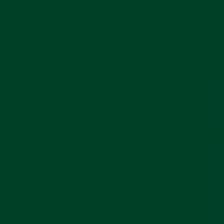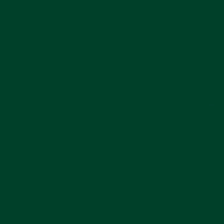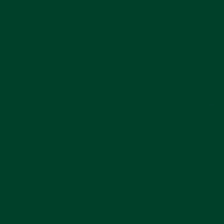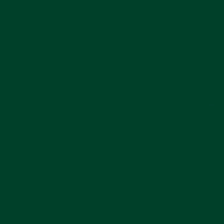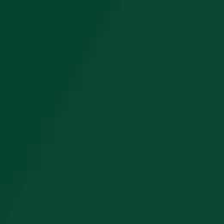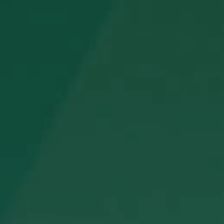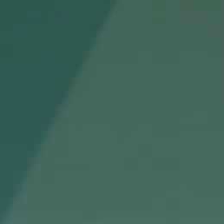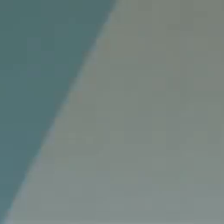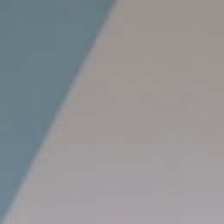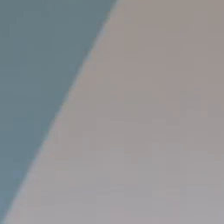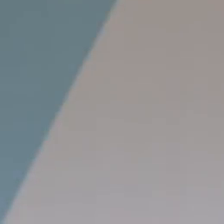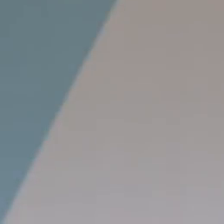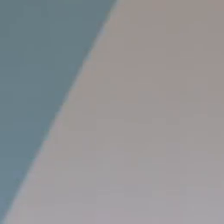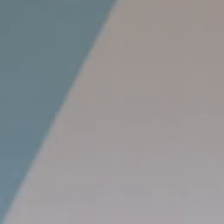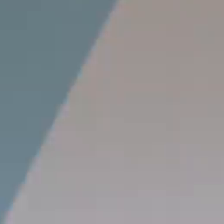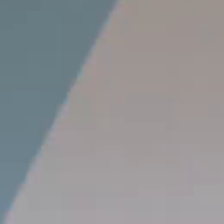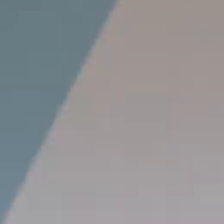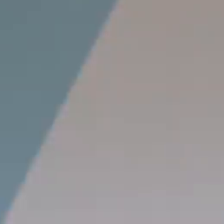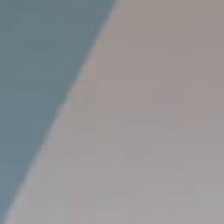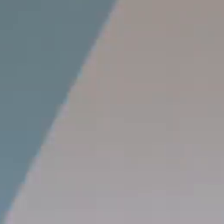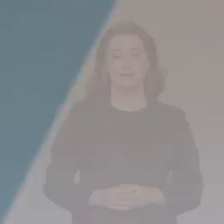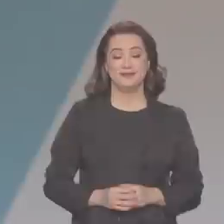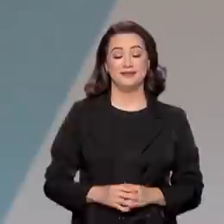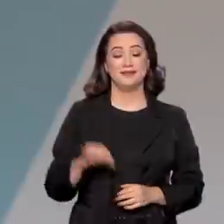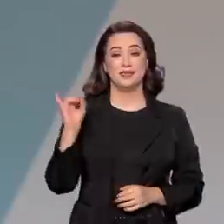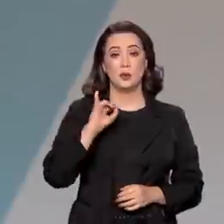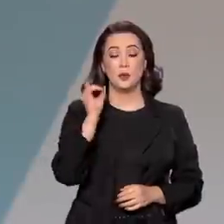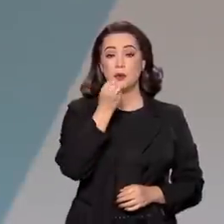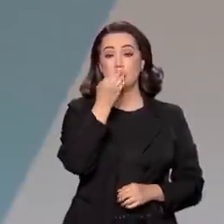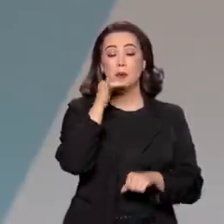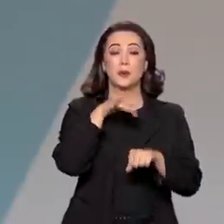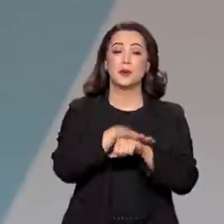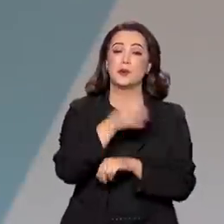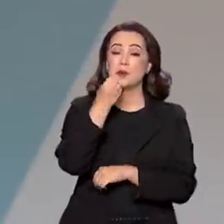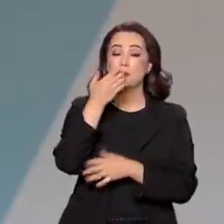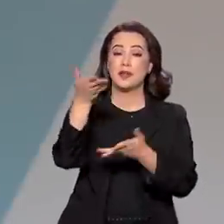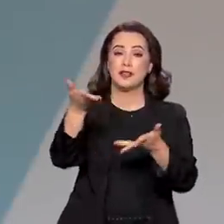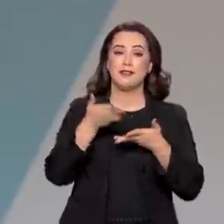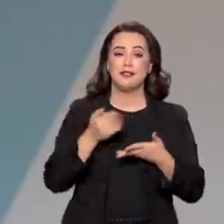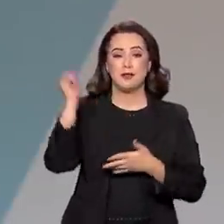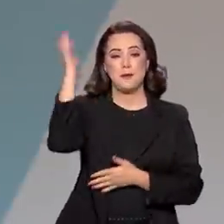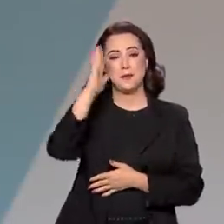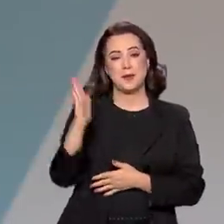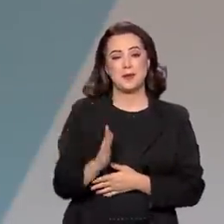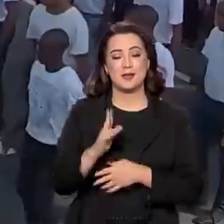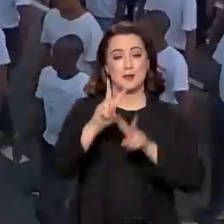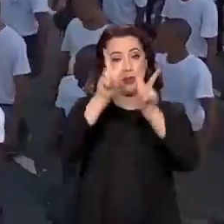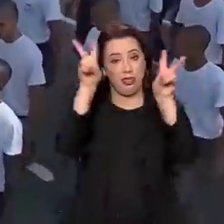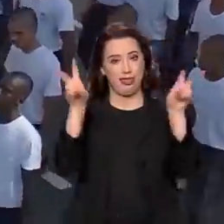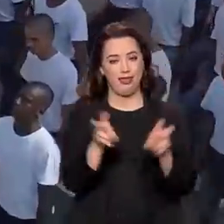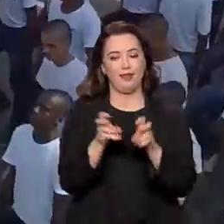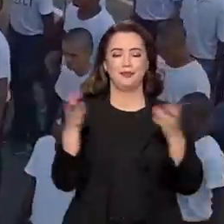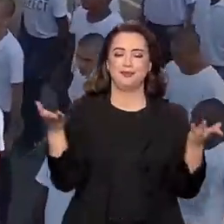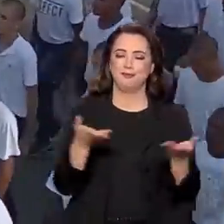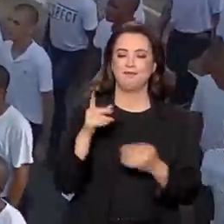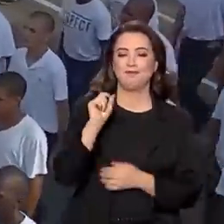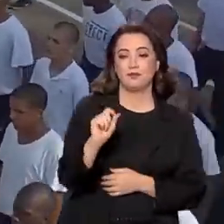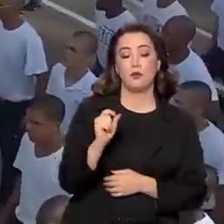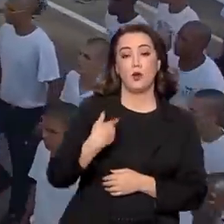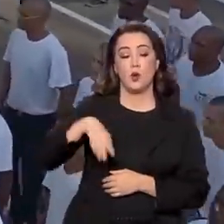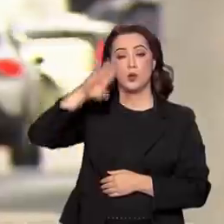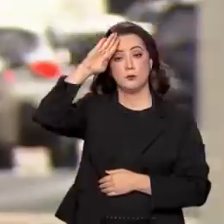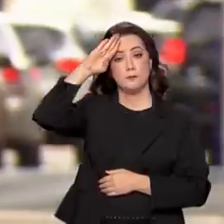E aí O olá boa noite seja bem vindo ao Brasil em Pauta o alistamento